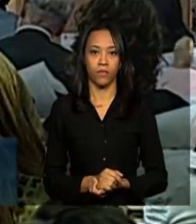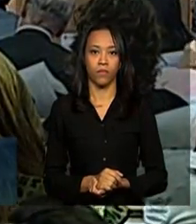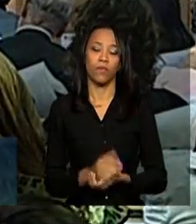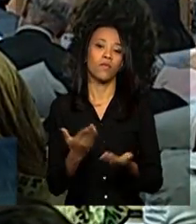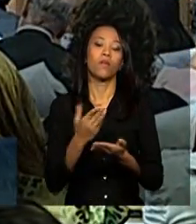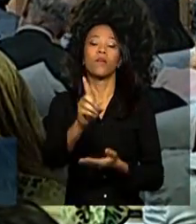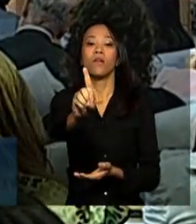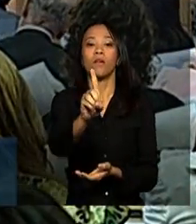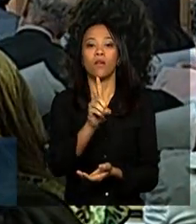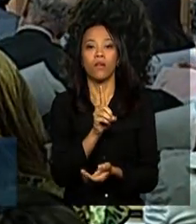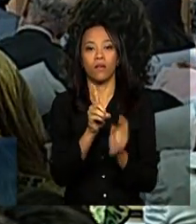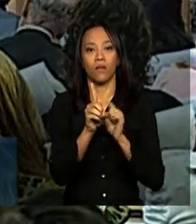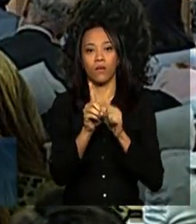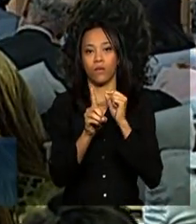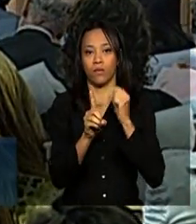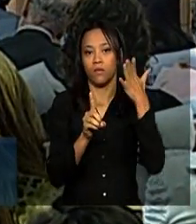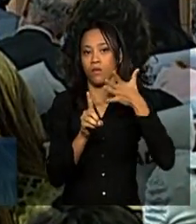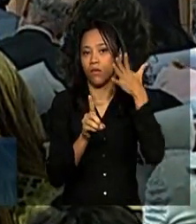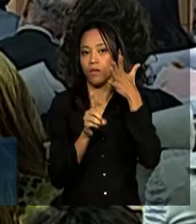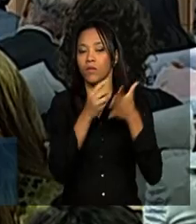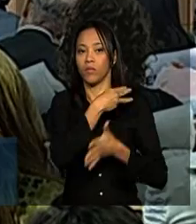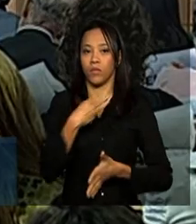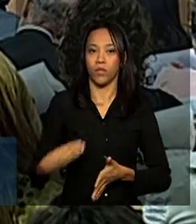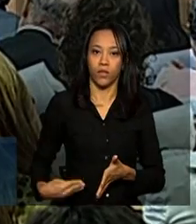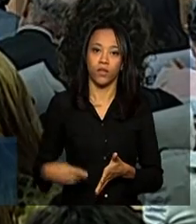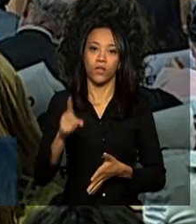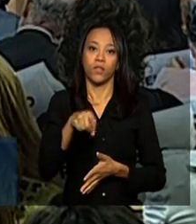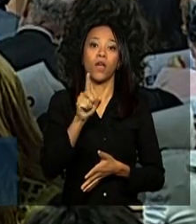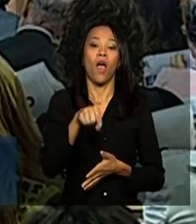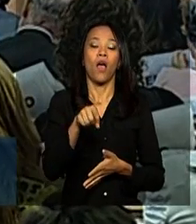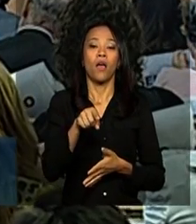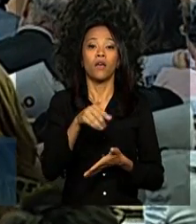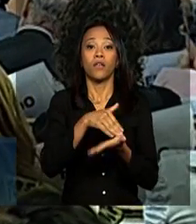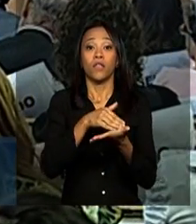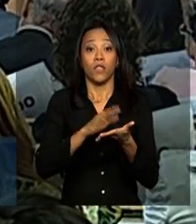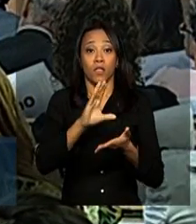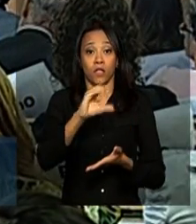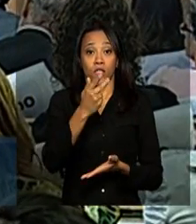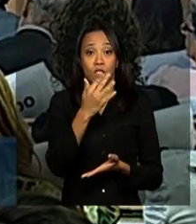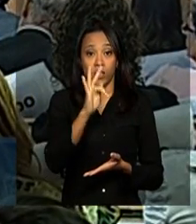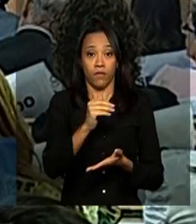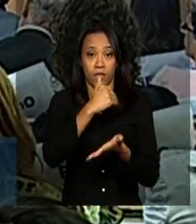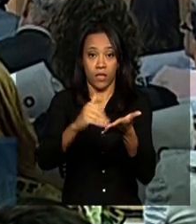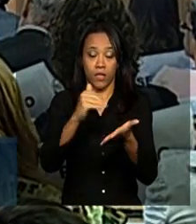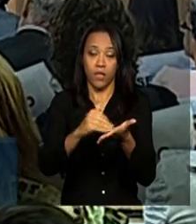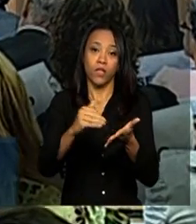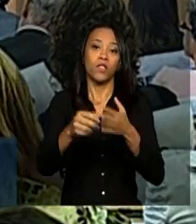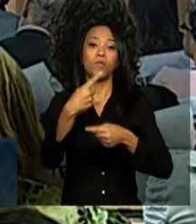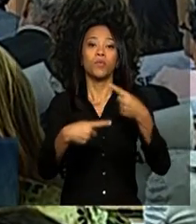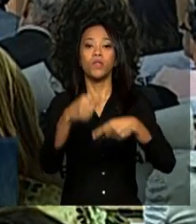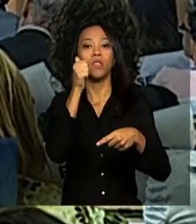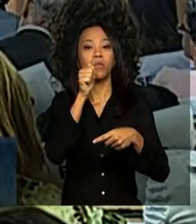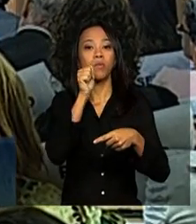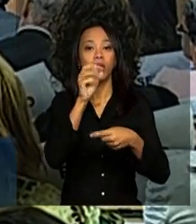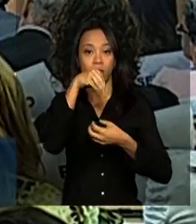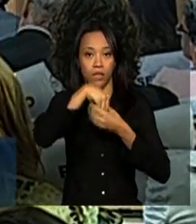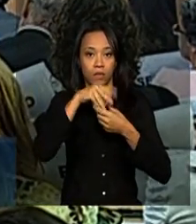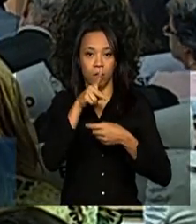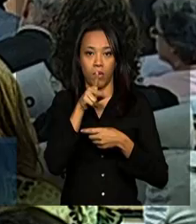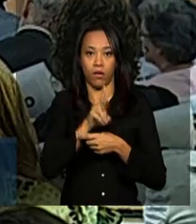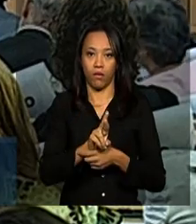Para uso da palavra, a senhora ministra de Estado, chefe da Secretaria de Política para as Mulheres, da Presidência da